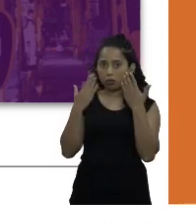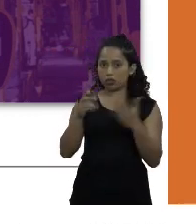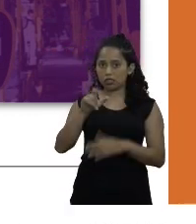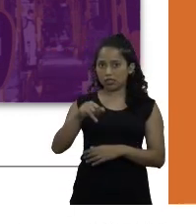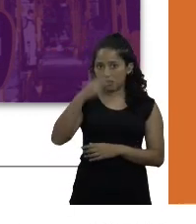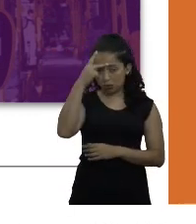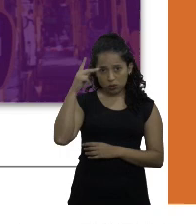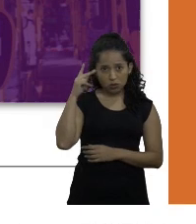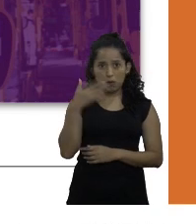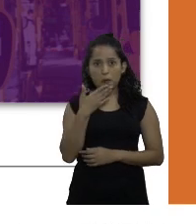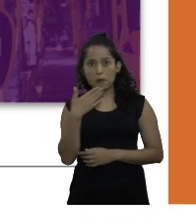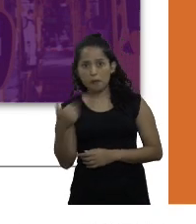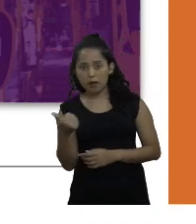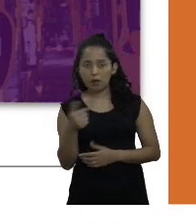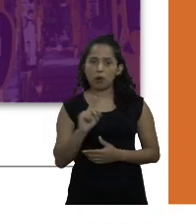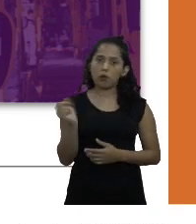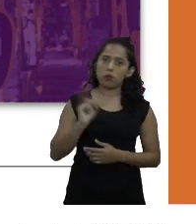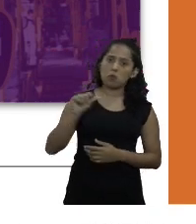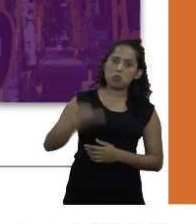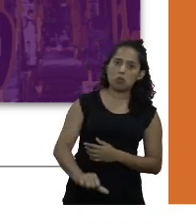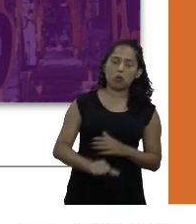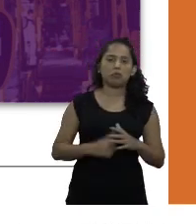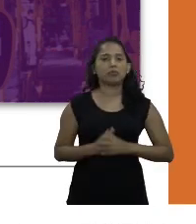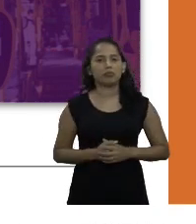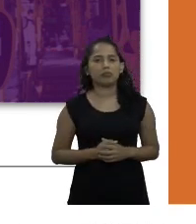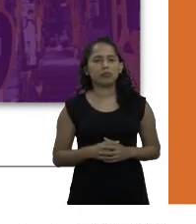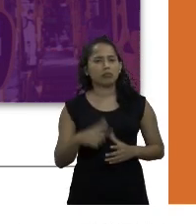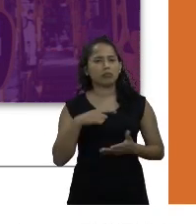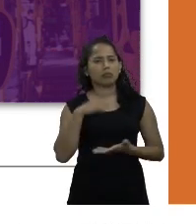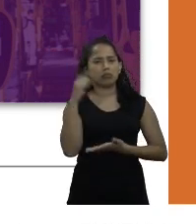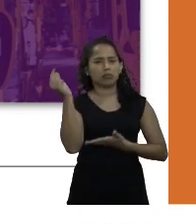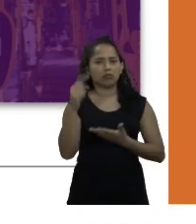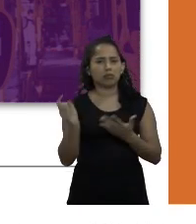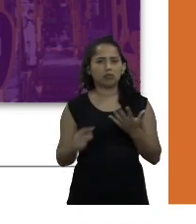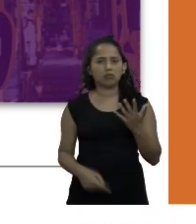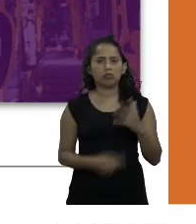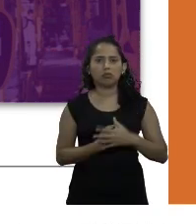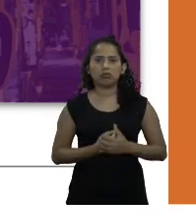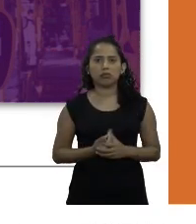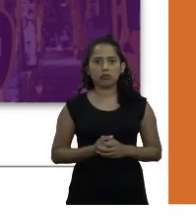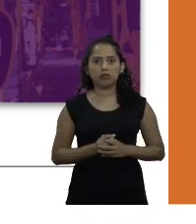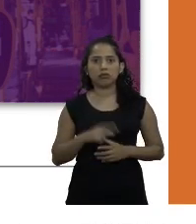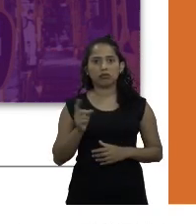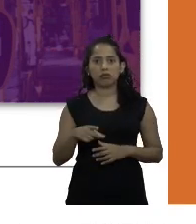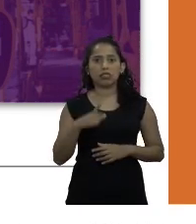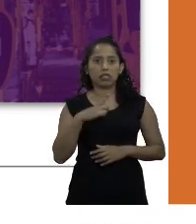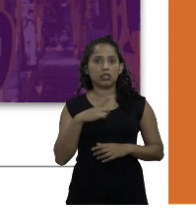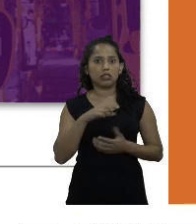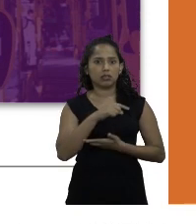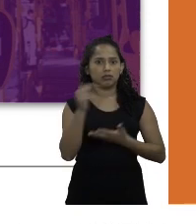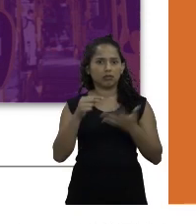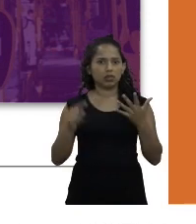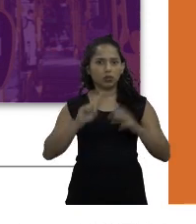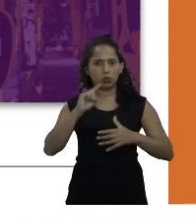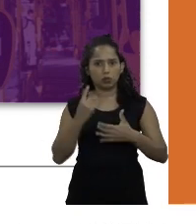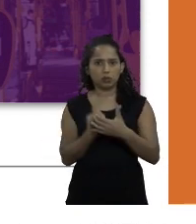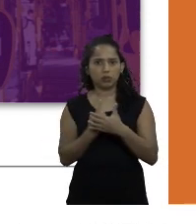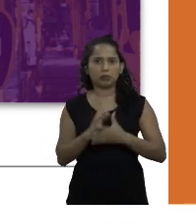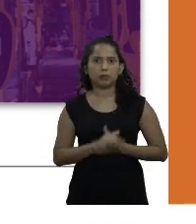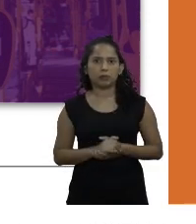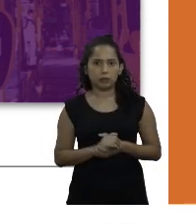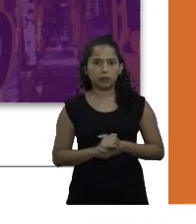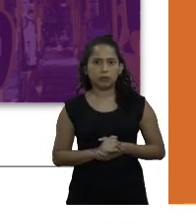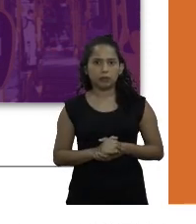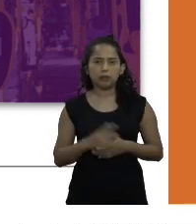é melhor ou se ela é pior. Ela tem uma série de fatores, inclusive de aspectos subjetivos. E me apropriando aqui da